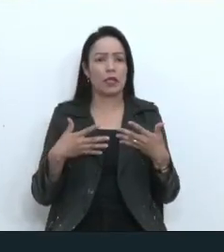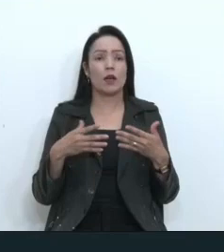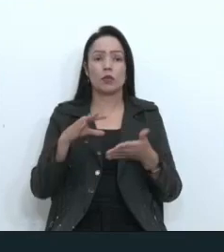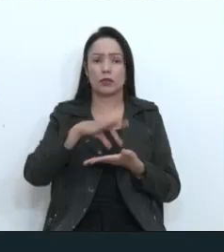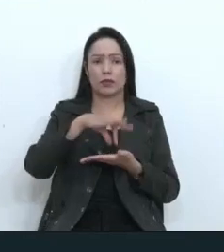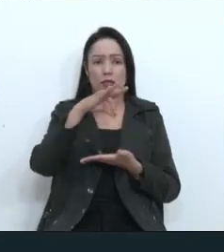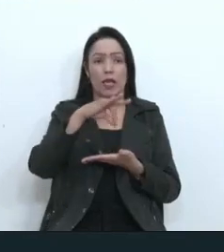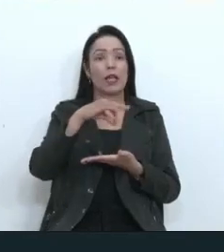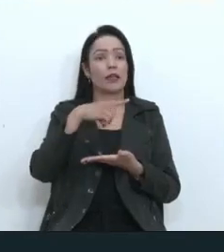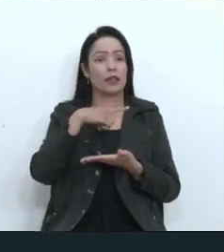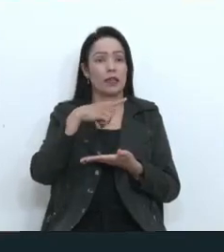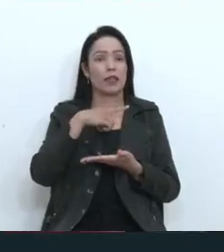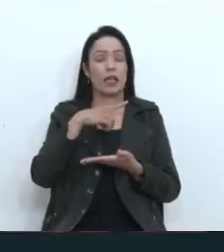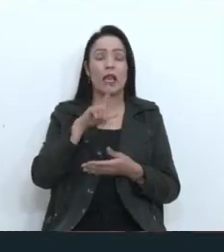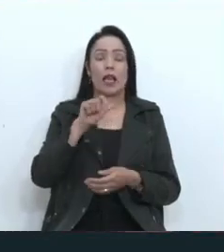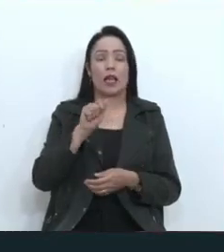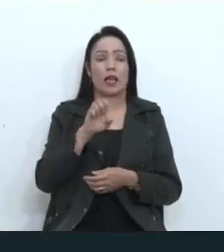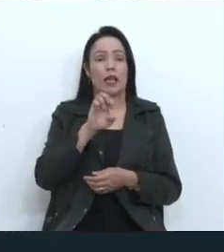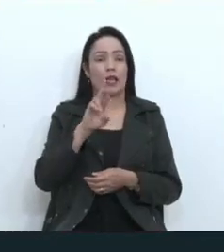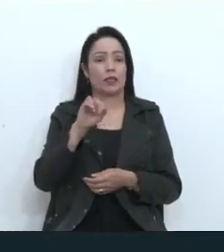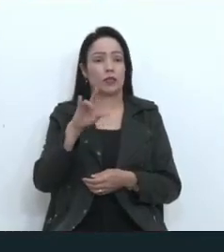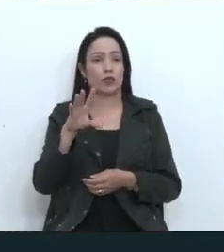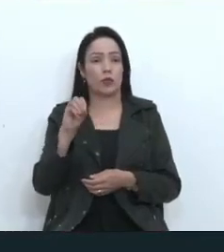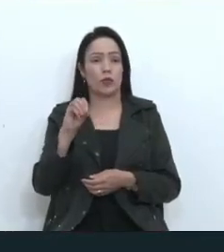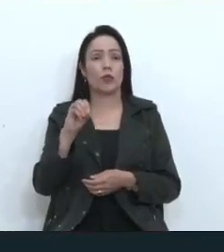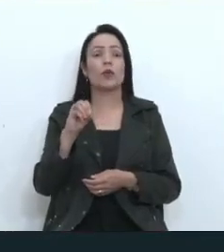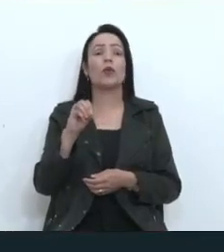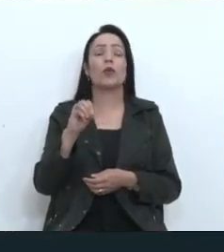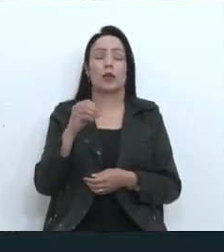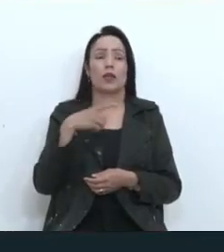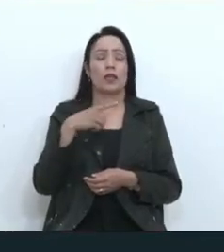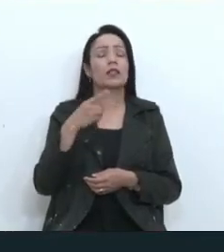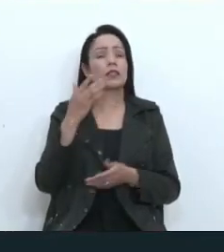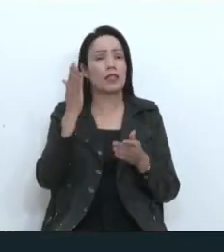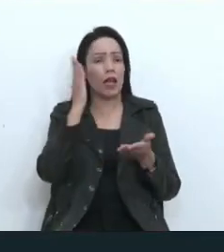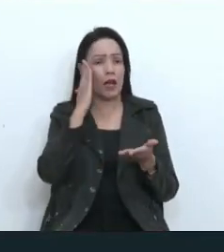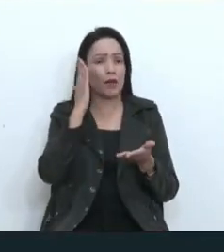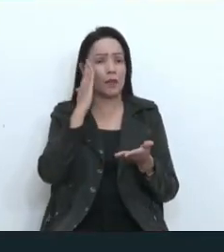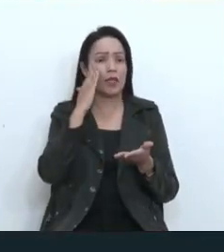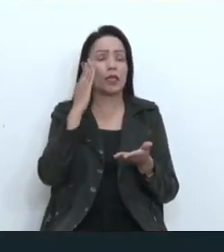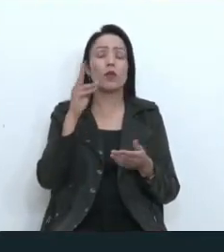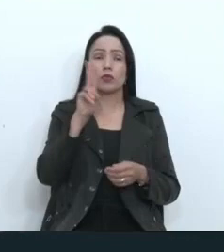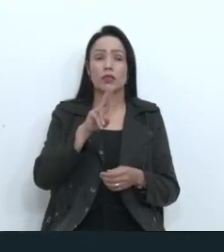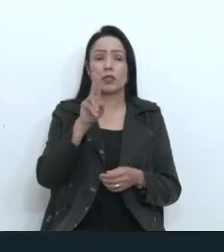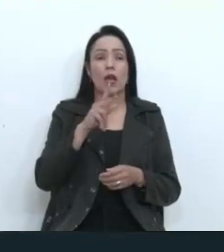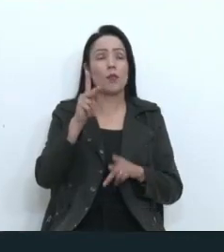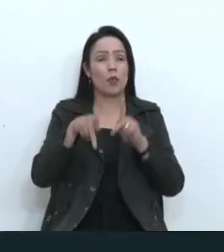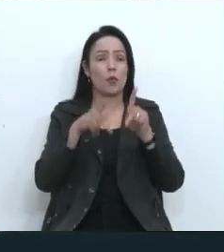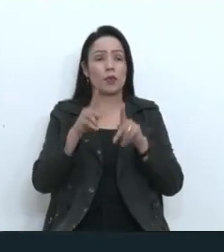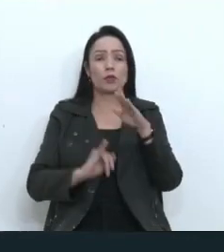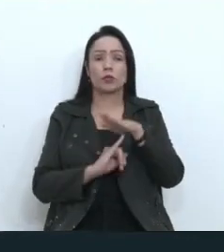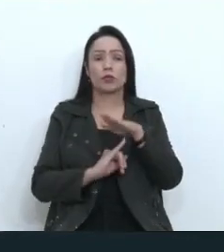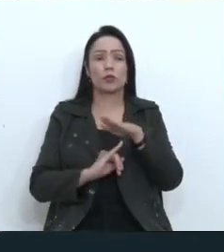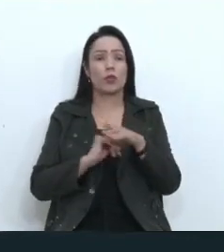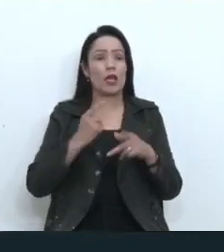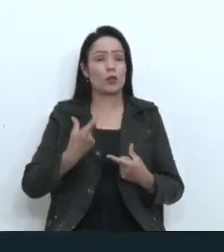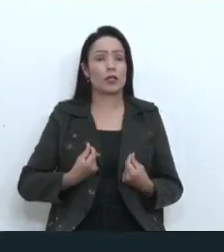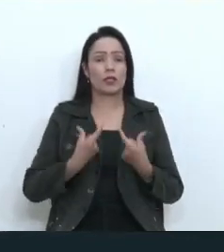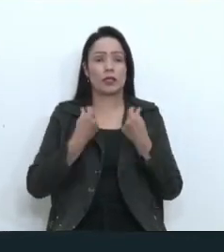destaques está Um item do Dr lércio sandes o Democratas que reconhece a utilidade pública do Instituto do Câncer